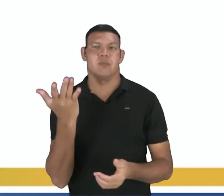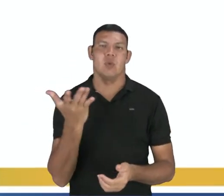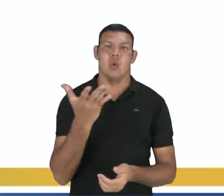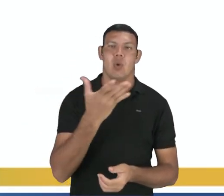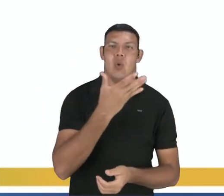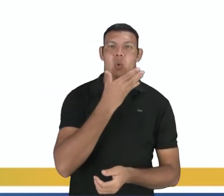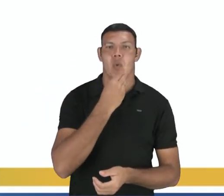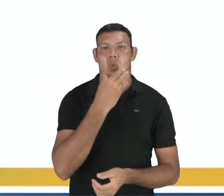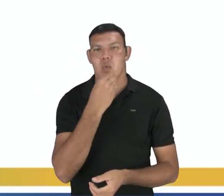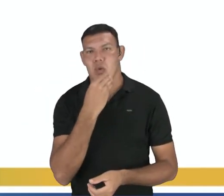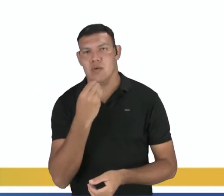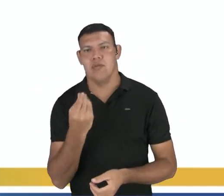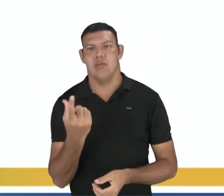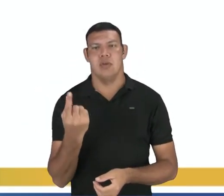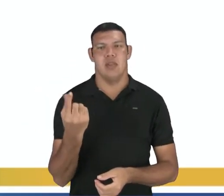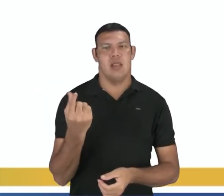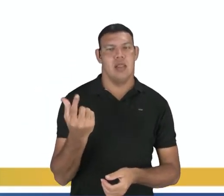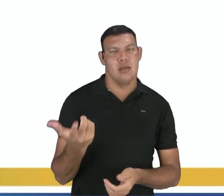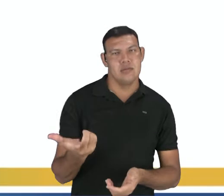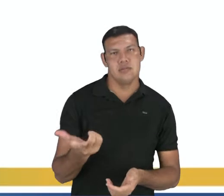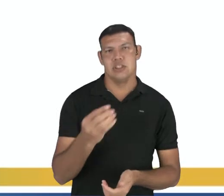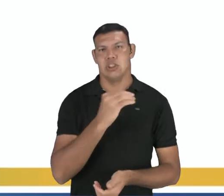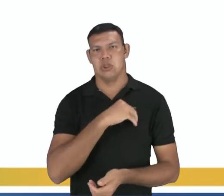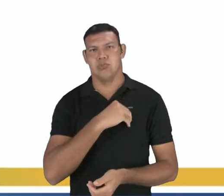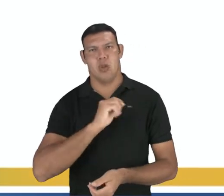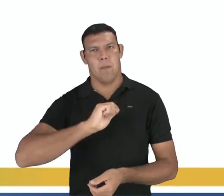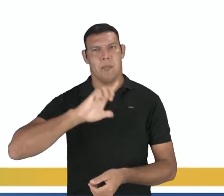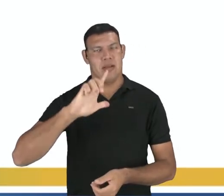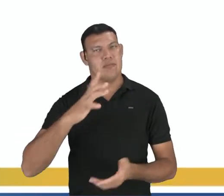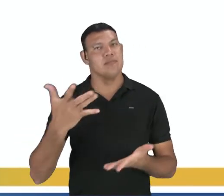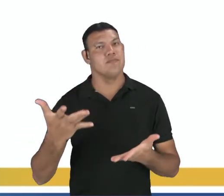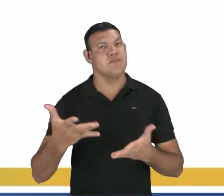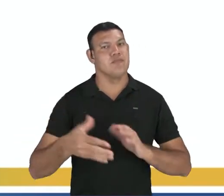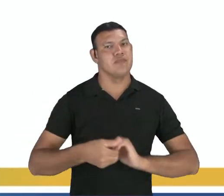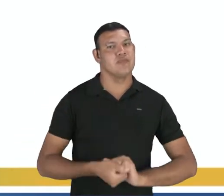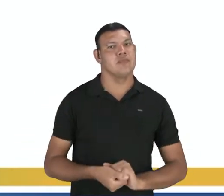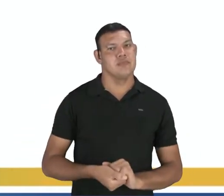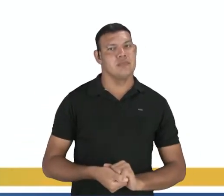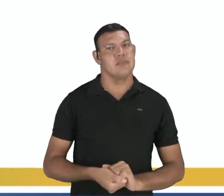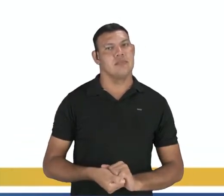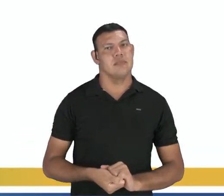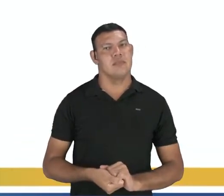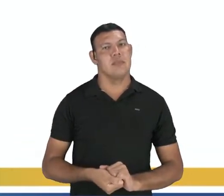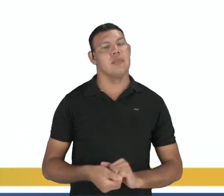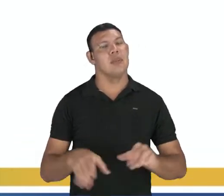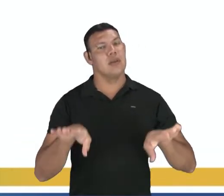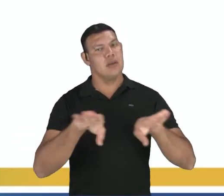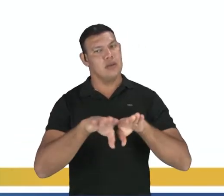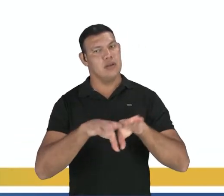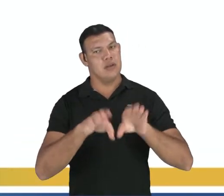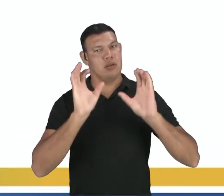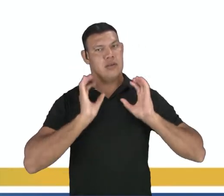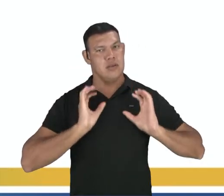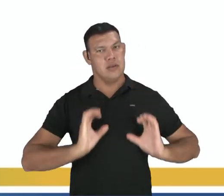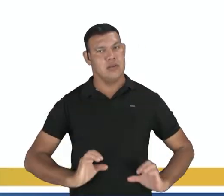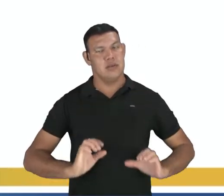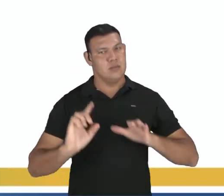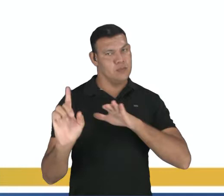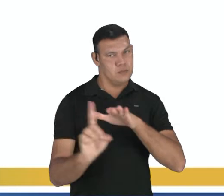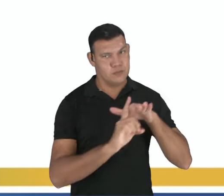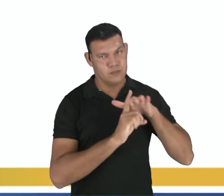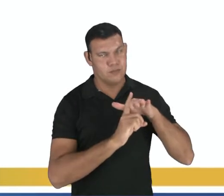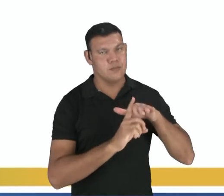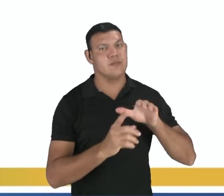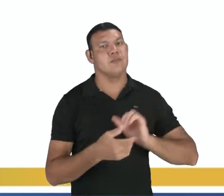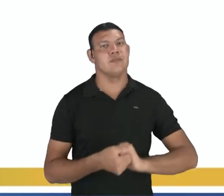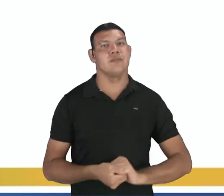com essa quantidade de renda poderiam votar, e aí a gente tem então essa cidadania inclusiva com esse sufrágio